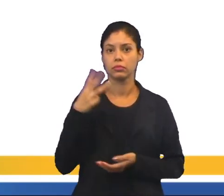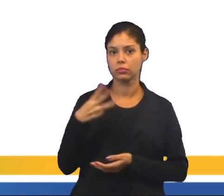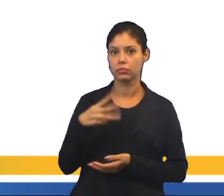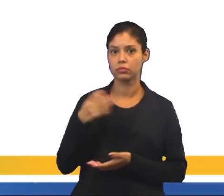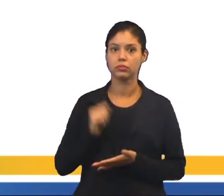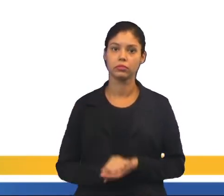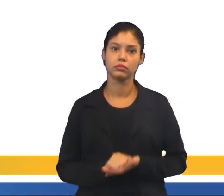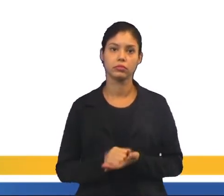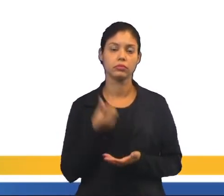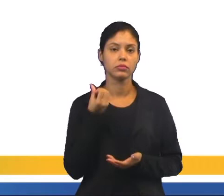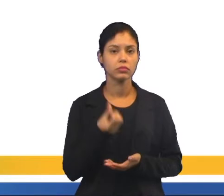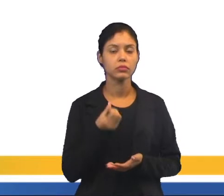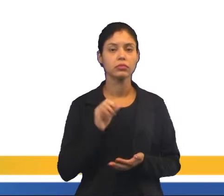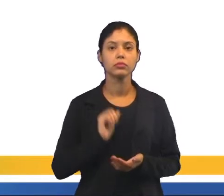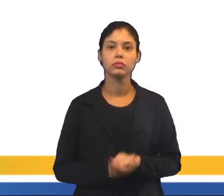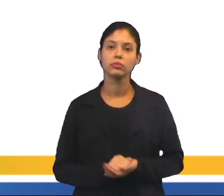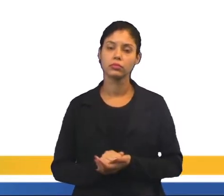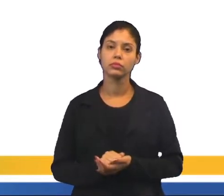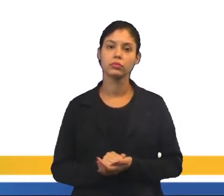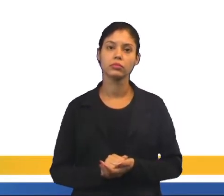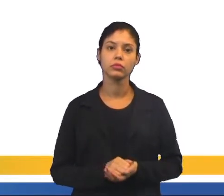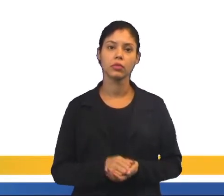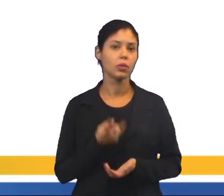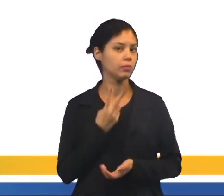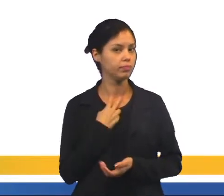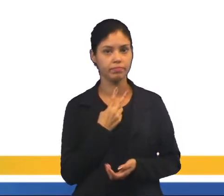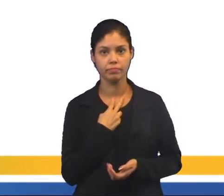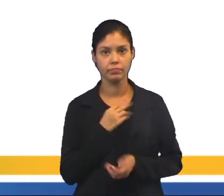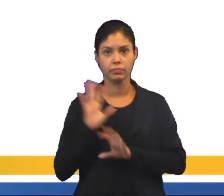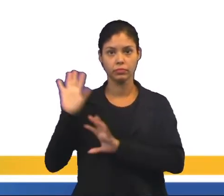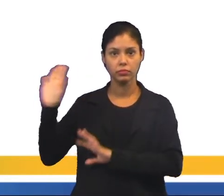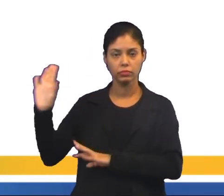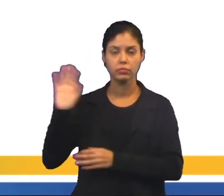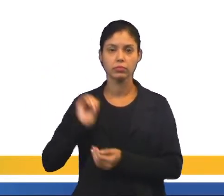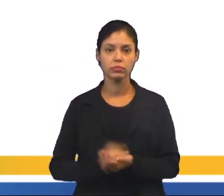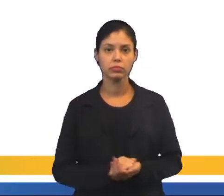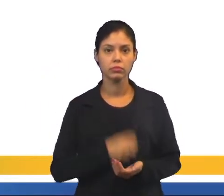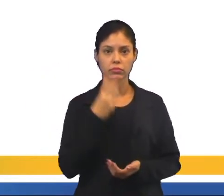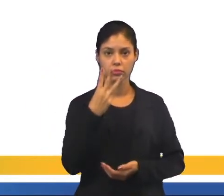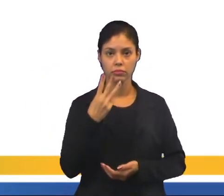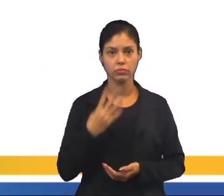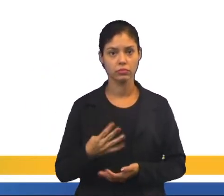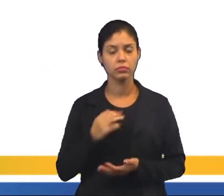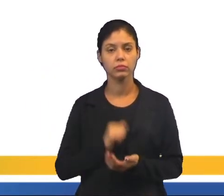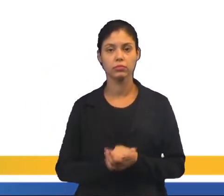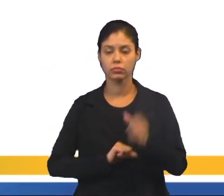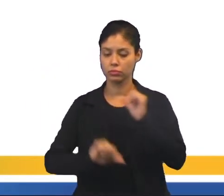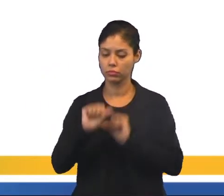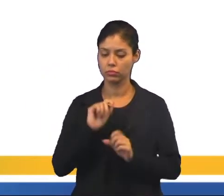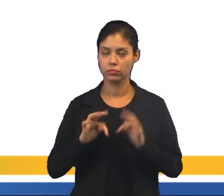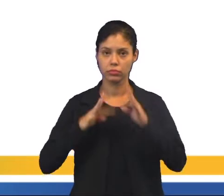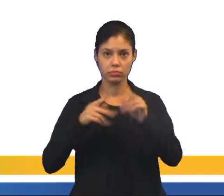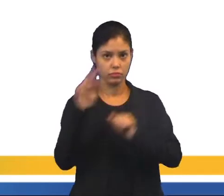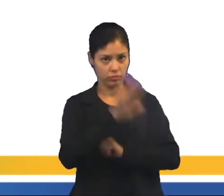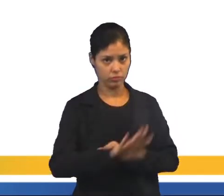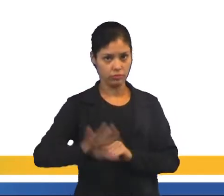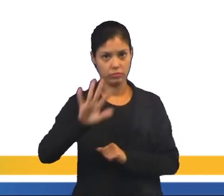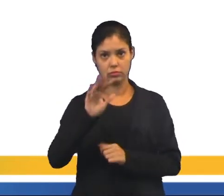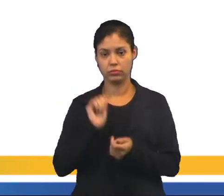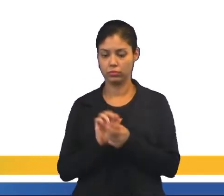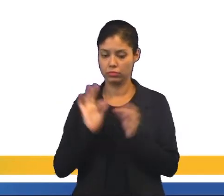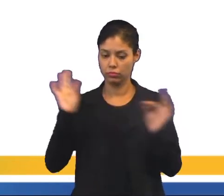3, agora tem 6. Eu não poderia deixar 3 com 4, senão mudaria totalmente